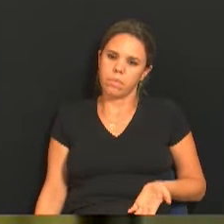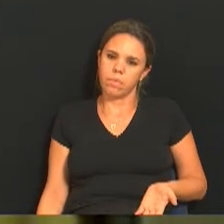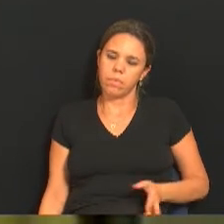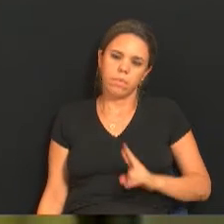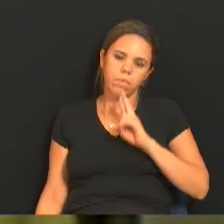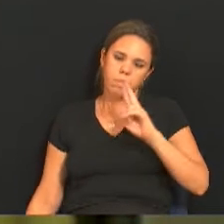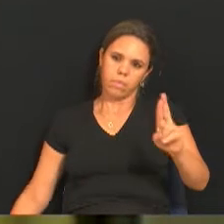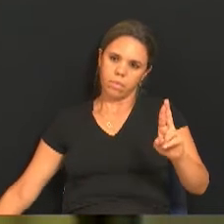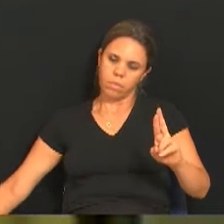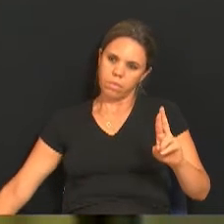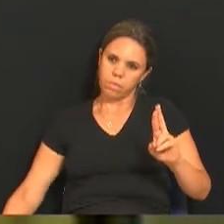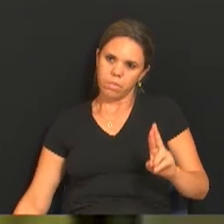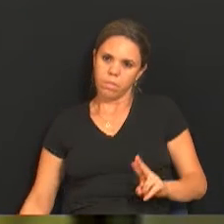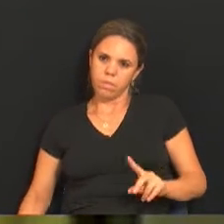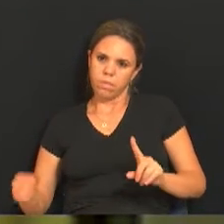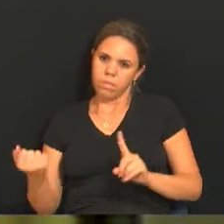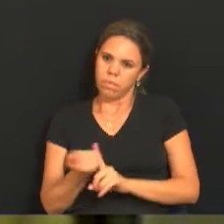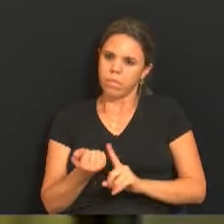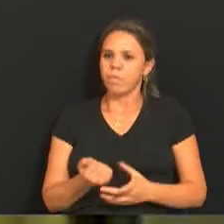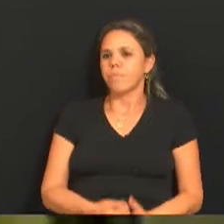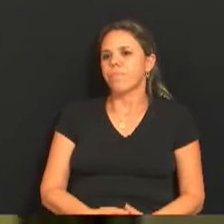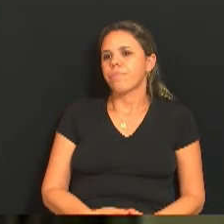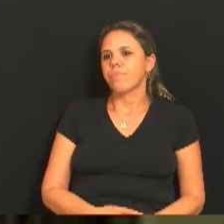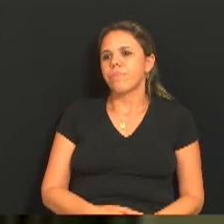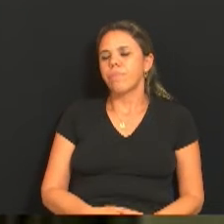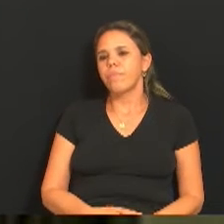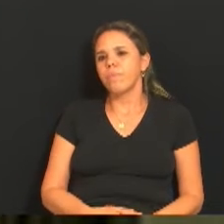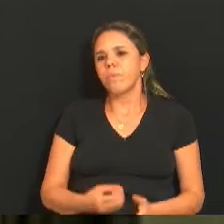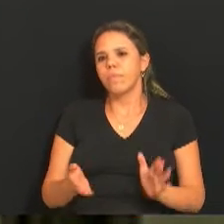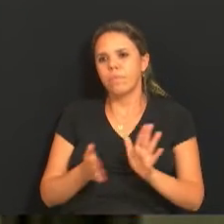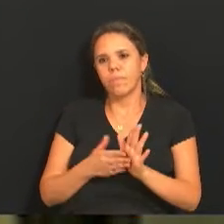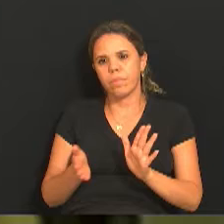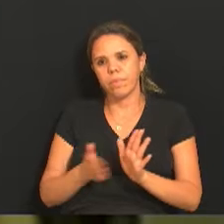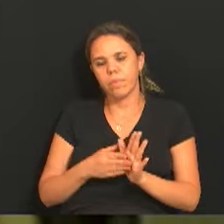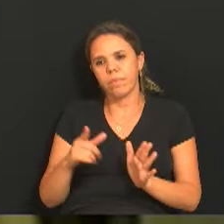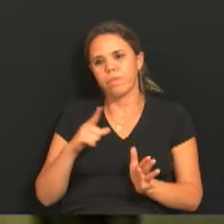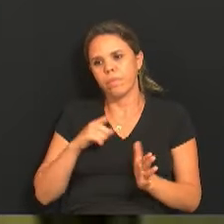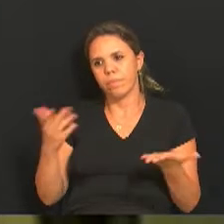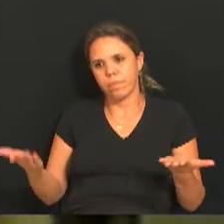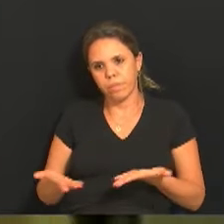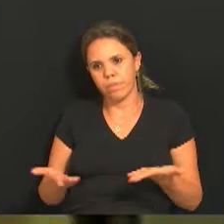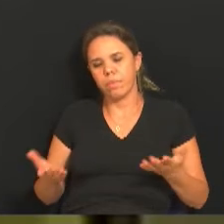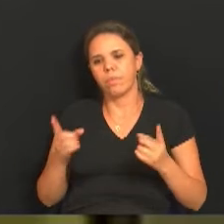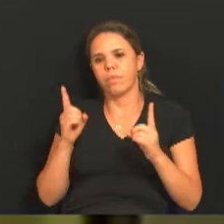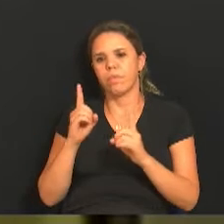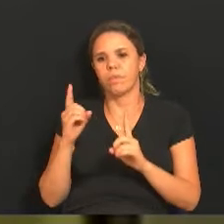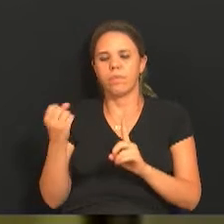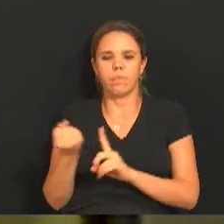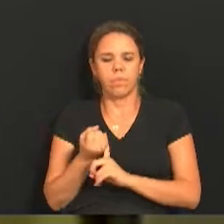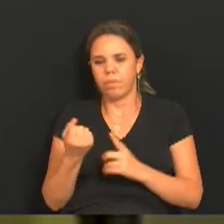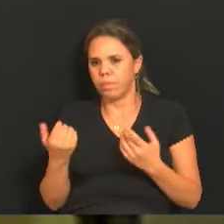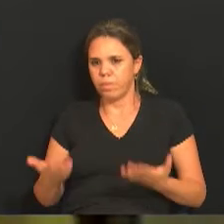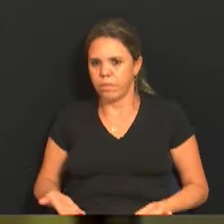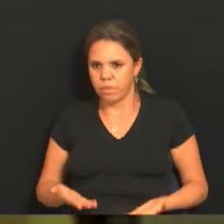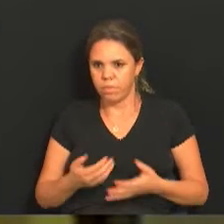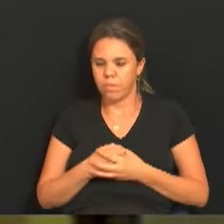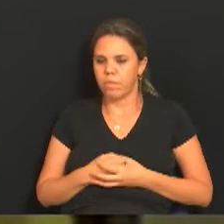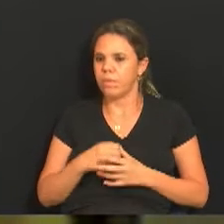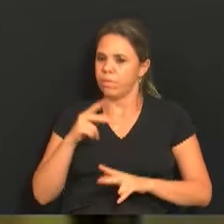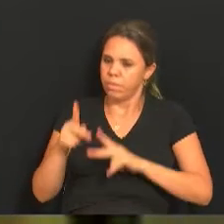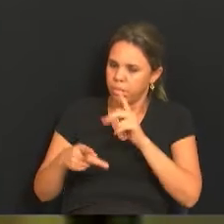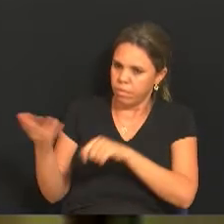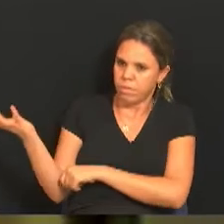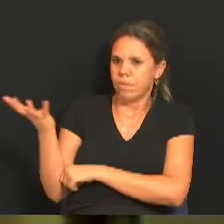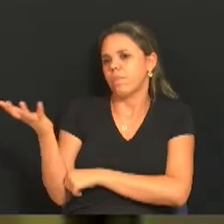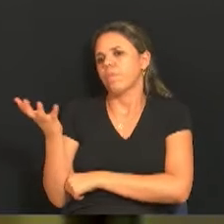a respeito da assistência social, que são as ofertas que nós temos hoje dos serviços, né, para a população de rua, que